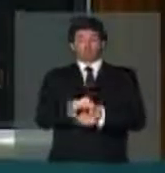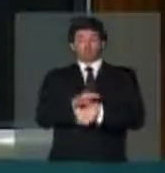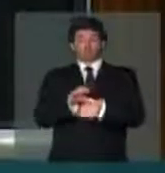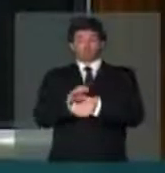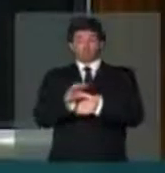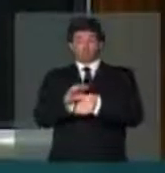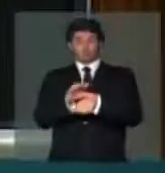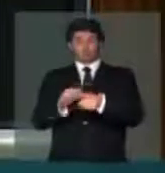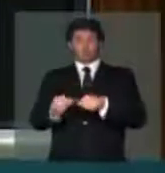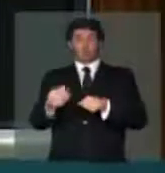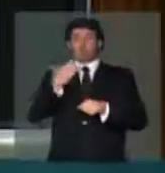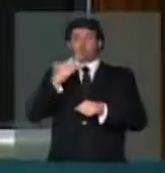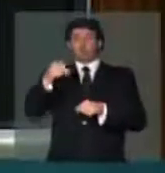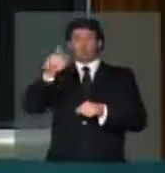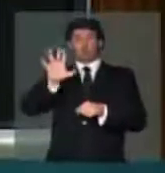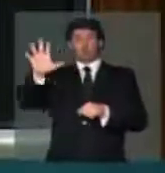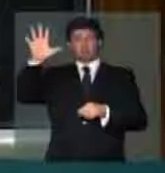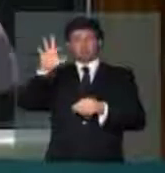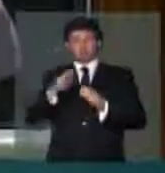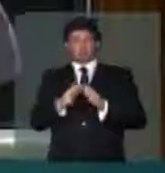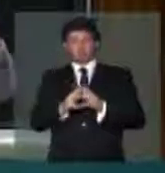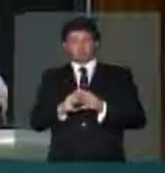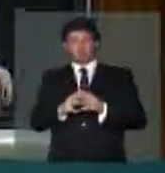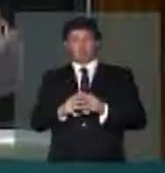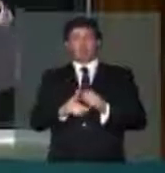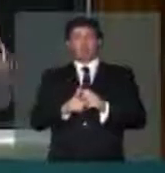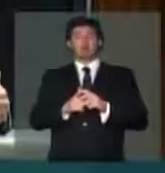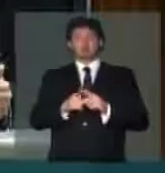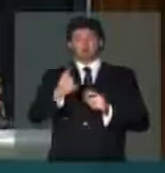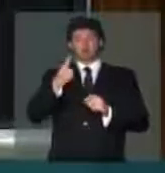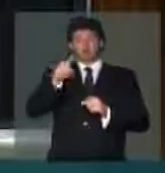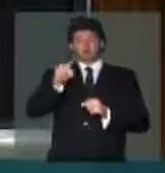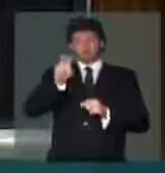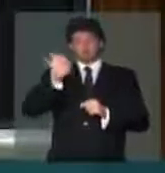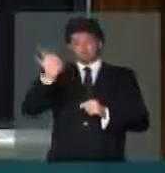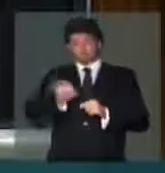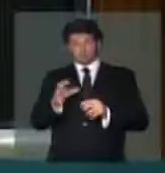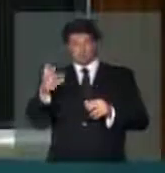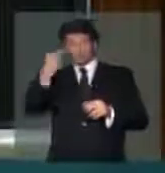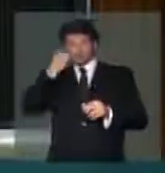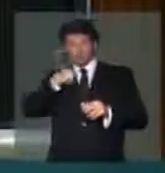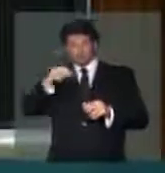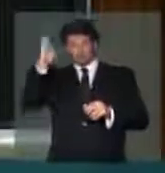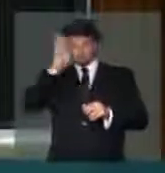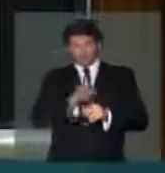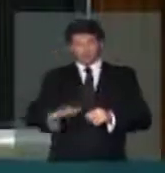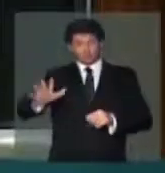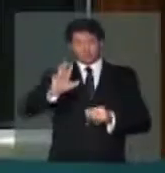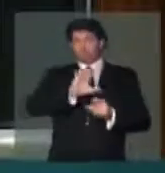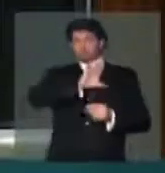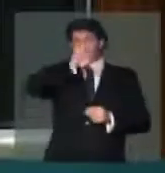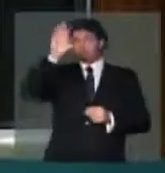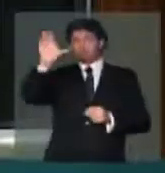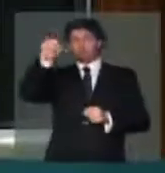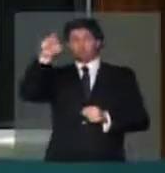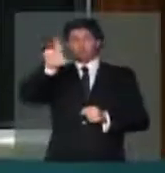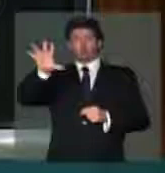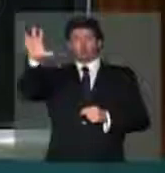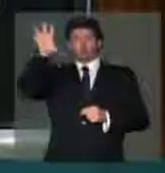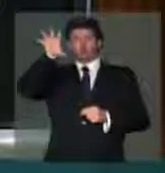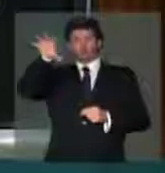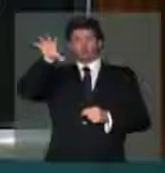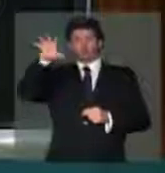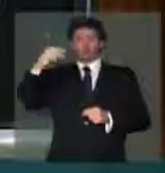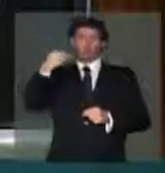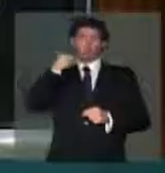Constitucional do Nordeste. Esse fundo leva 1,5% da arrecadação da União para a nossa região, e o Banco